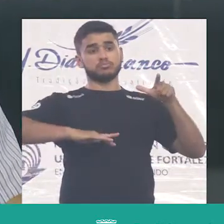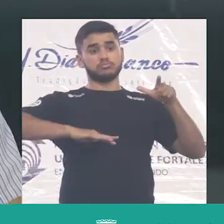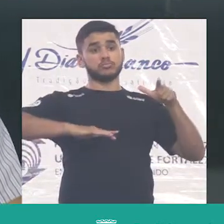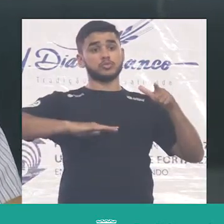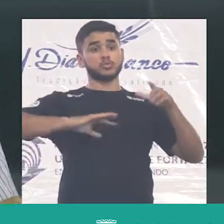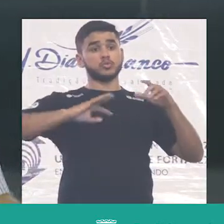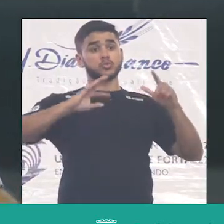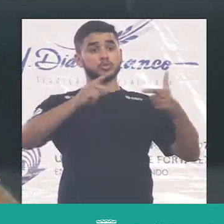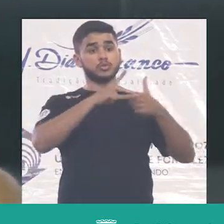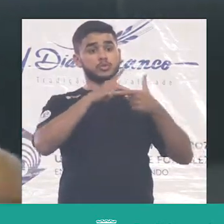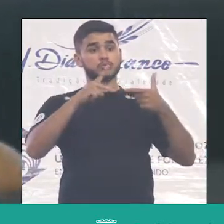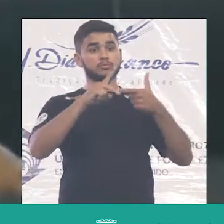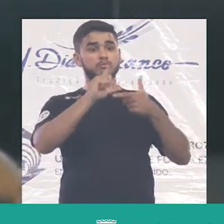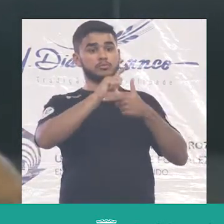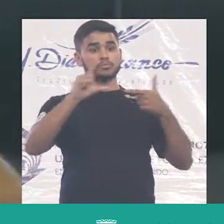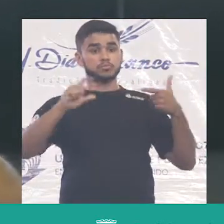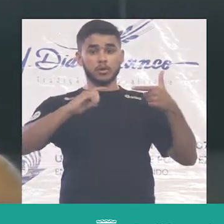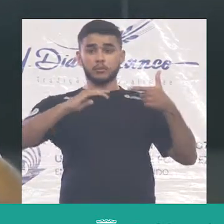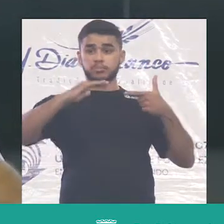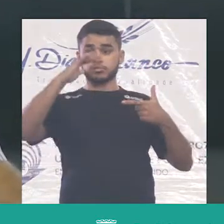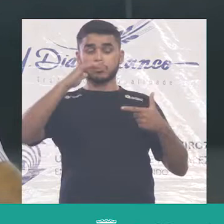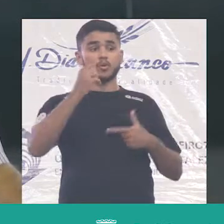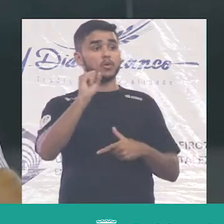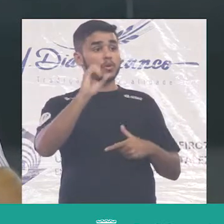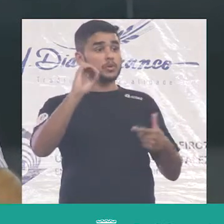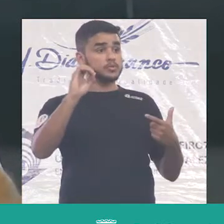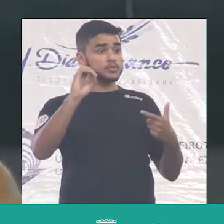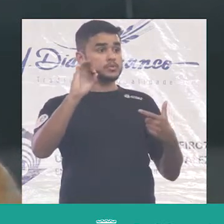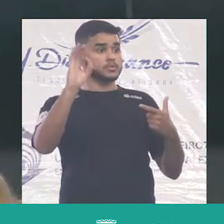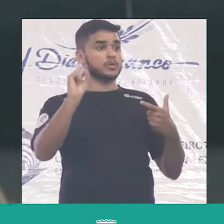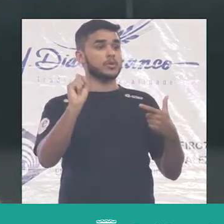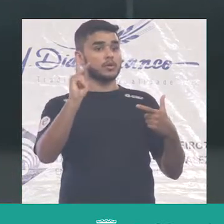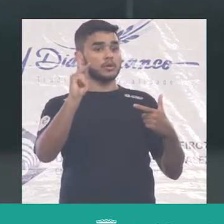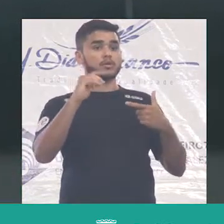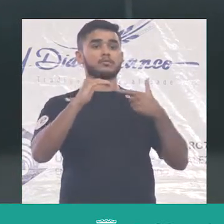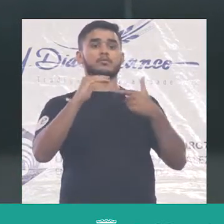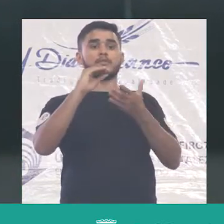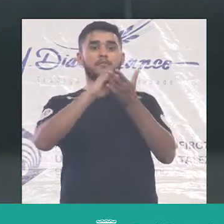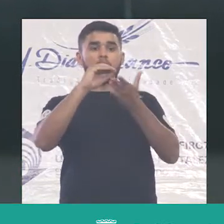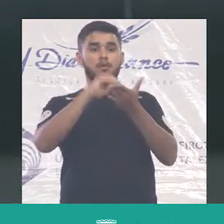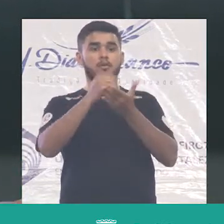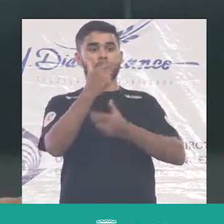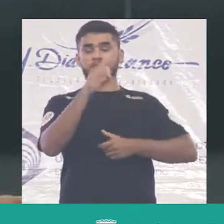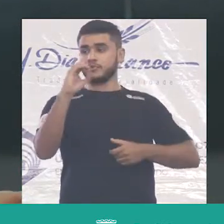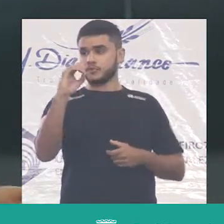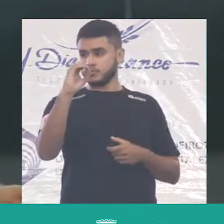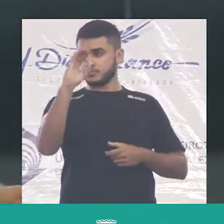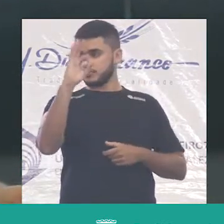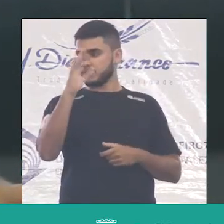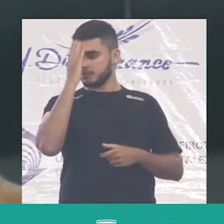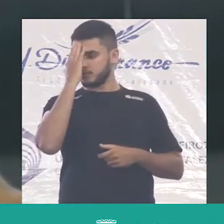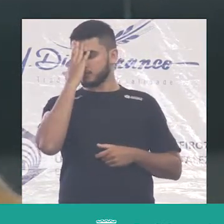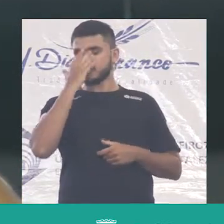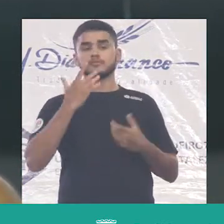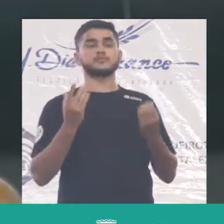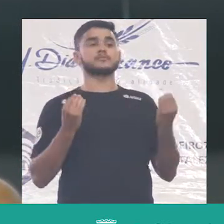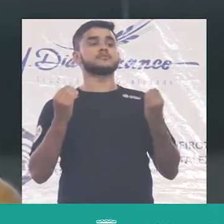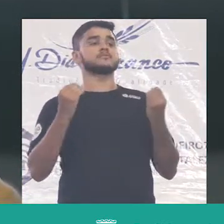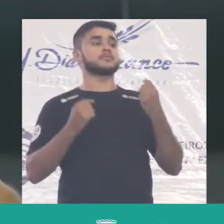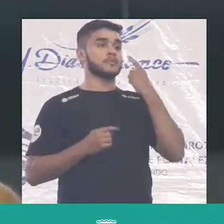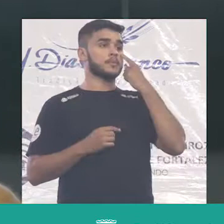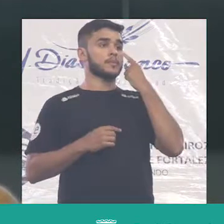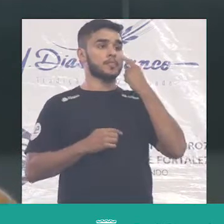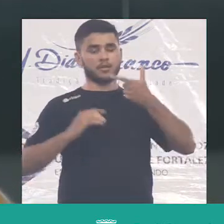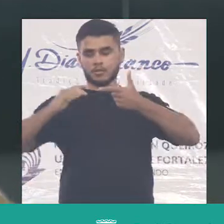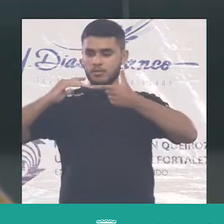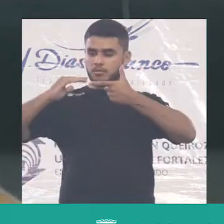80% dela, só foi preenchido 80% do volume, eu só cheguei até 80% dessa altura. Eu só cheguei